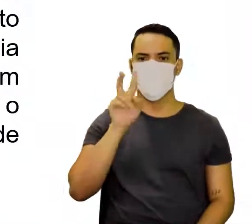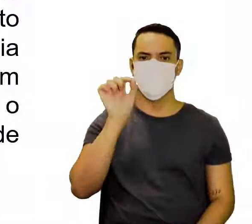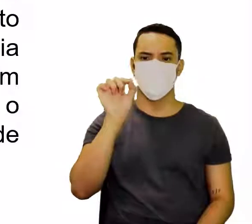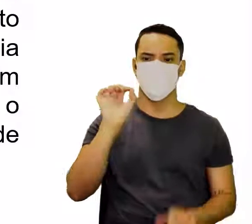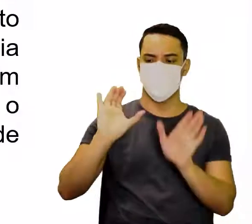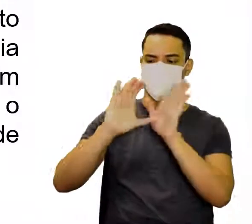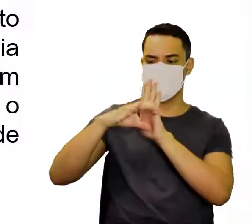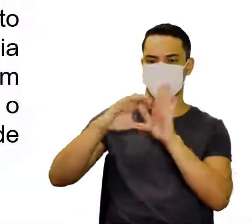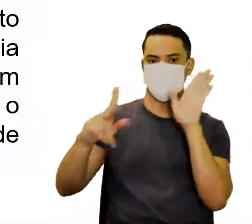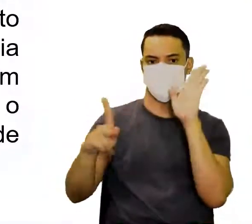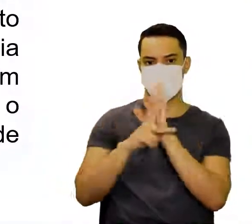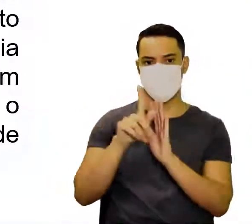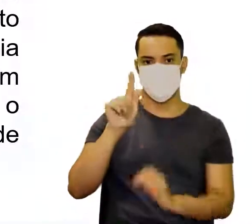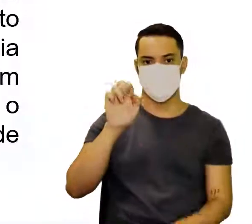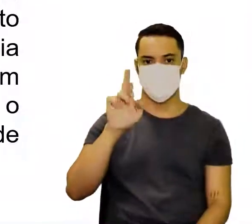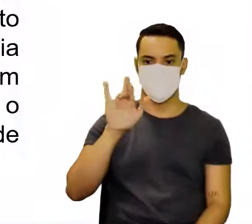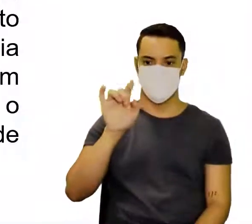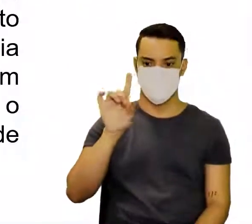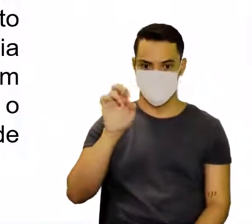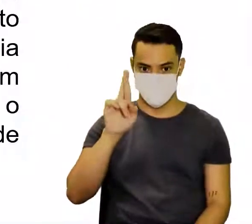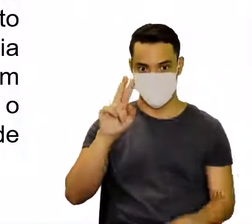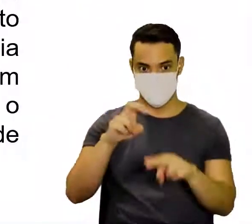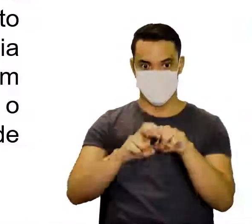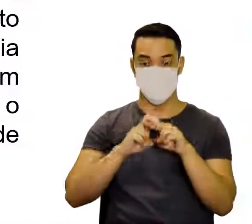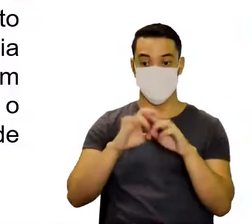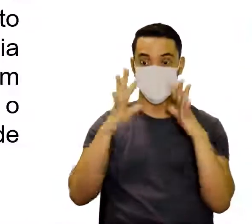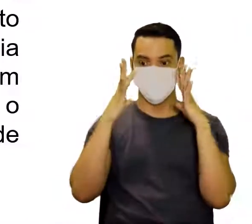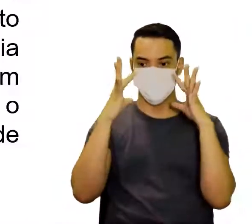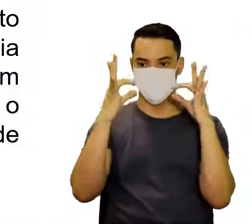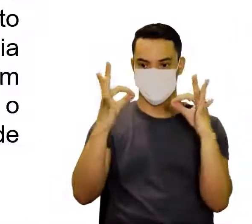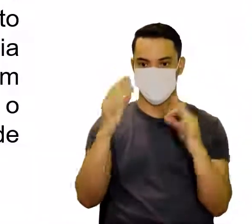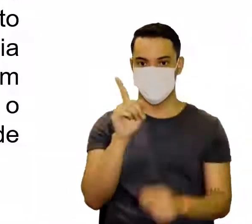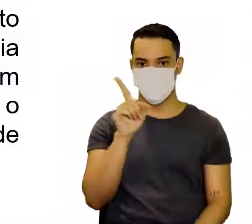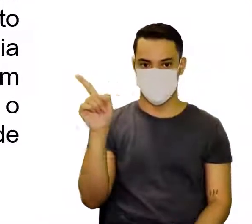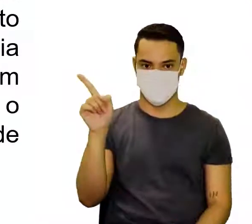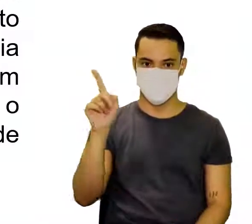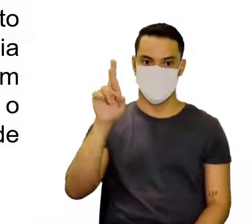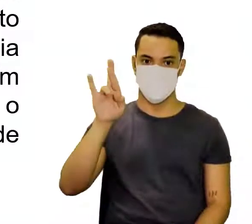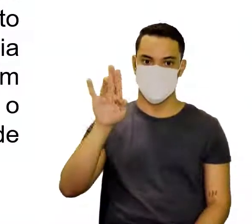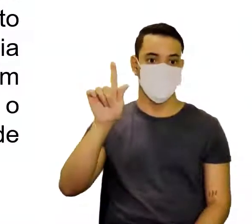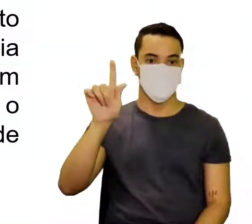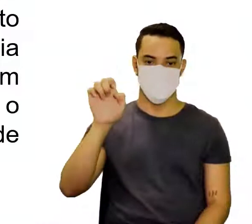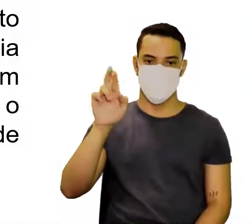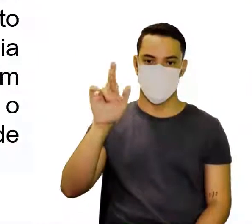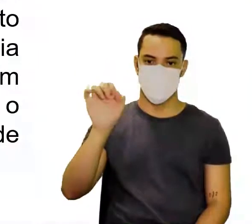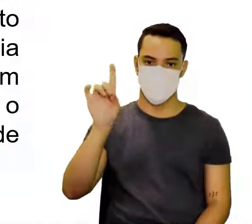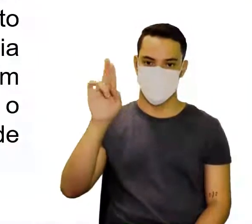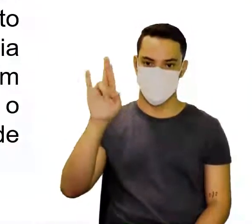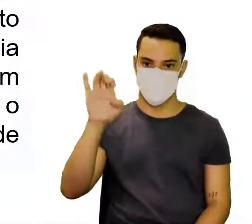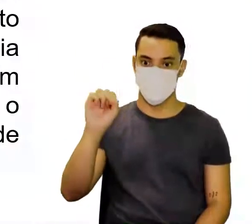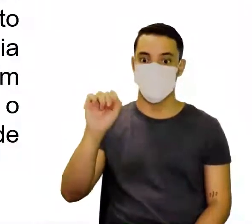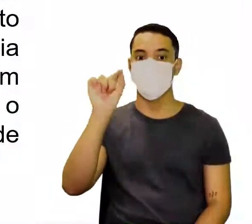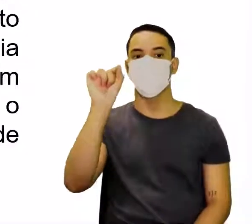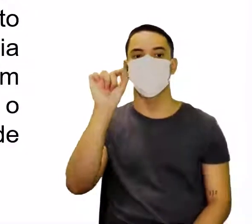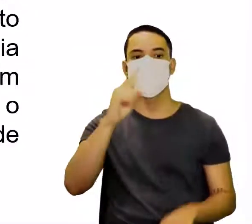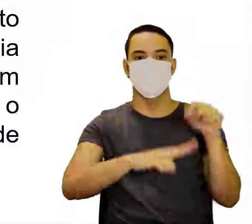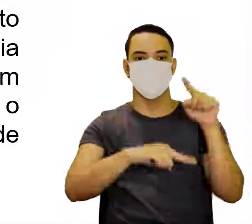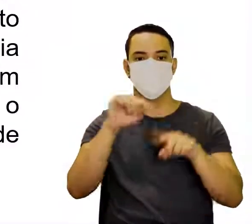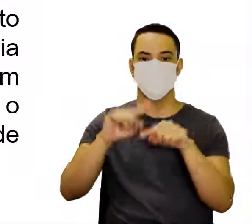de gerador. Então, pessoal, se liga aqui. Geradores elétricos são aparelhos